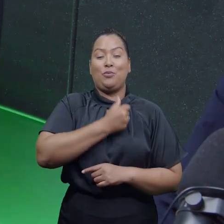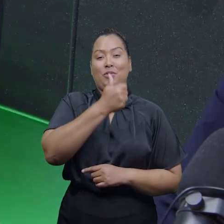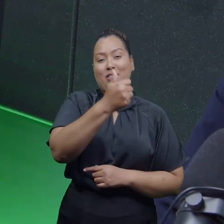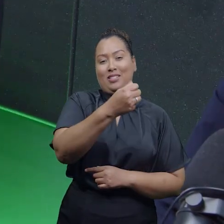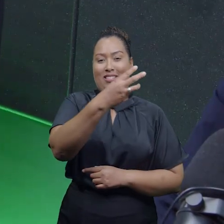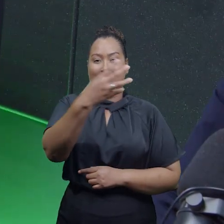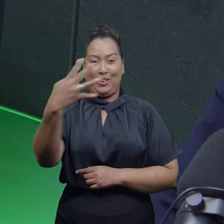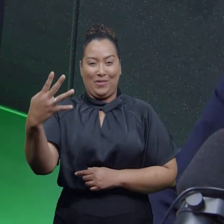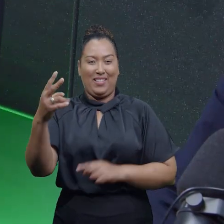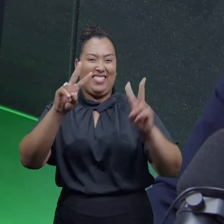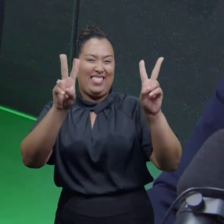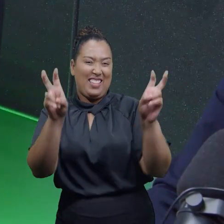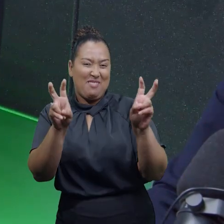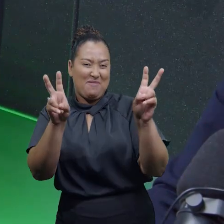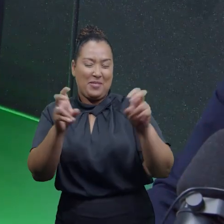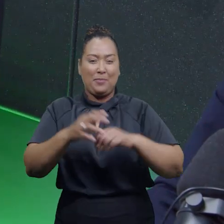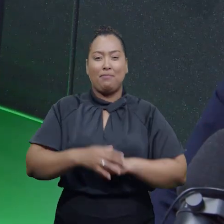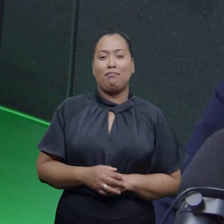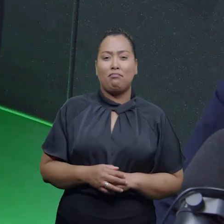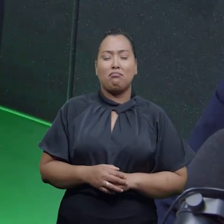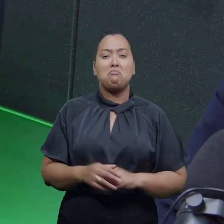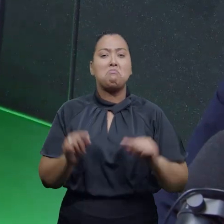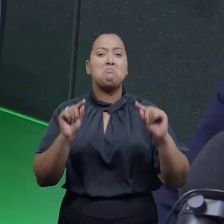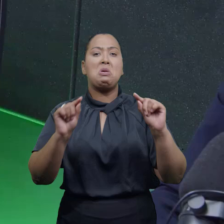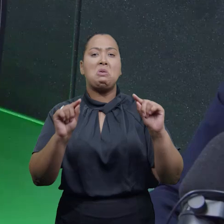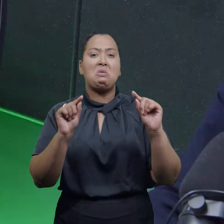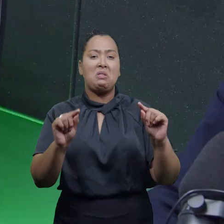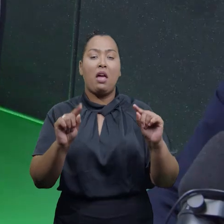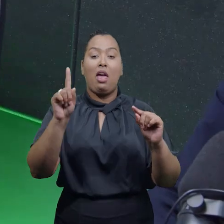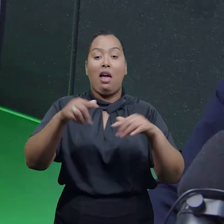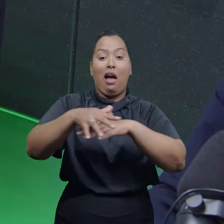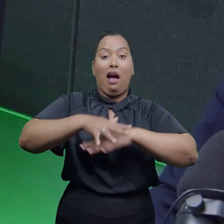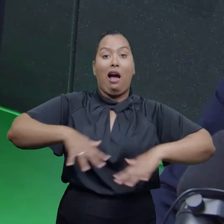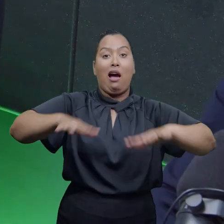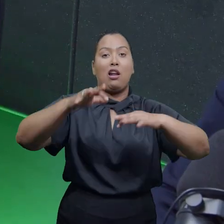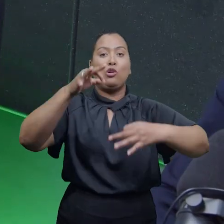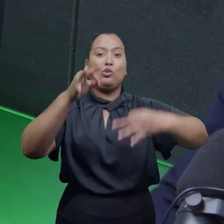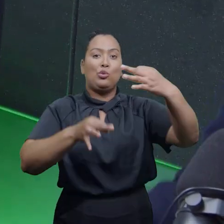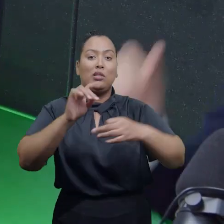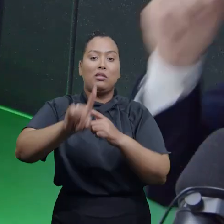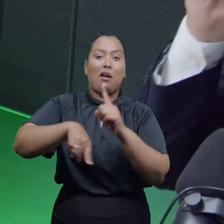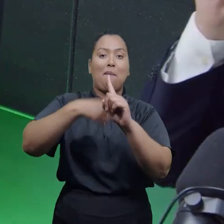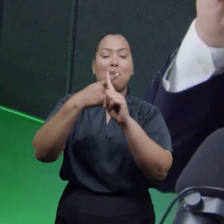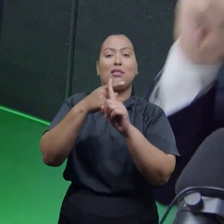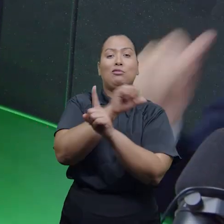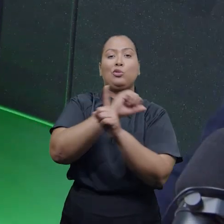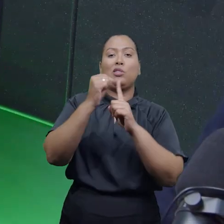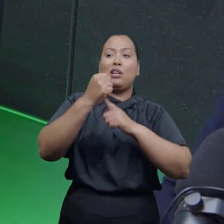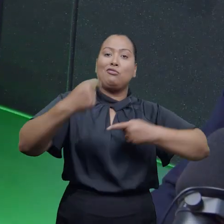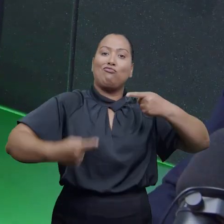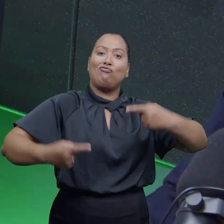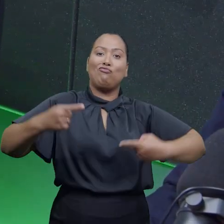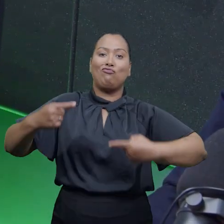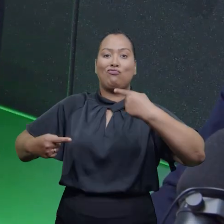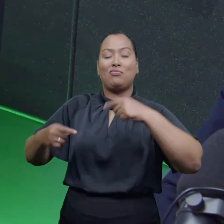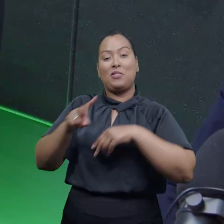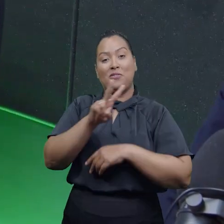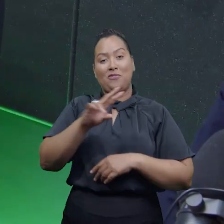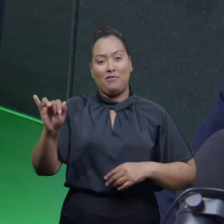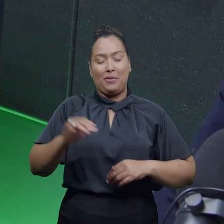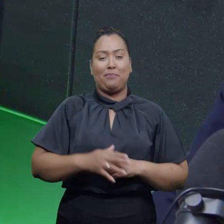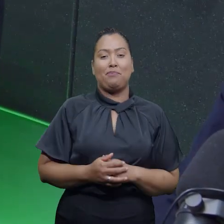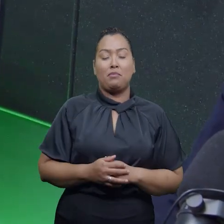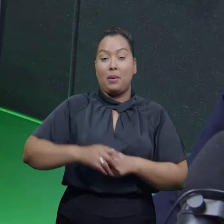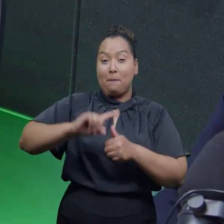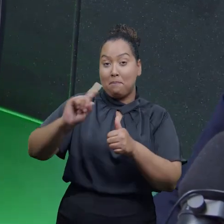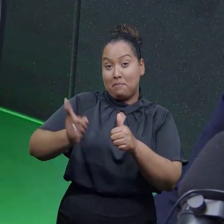Artigo 134, o podcast que aborda os assuntos relevantes do meio jurídico e da sociedade. E antes de